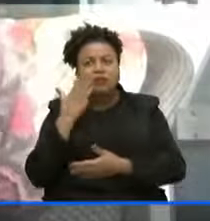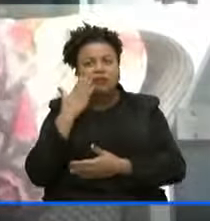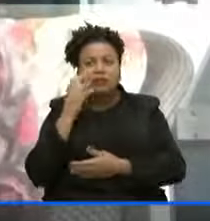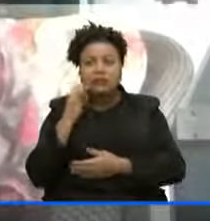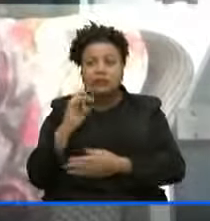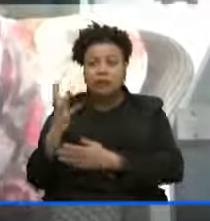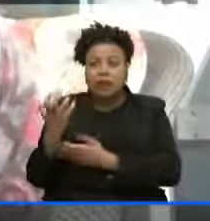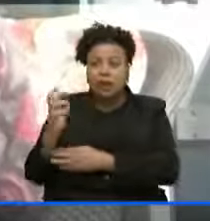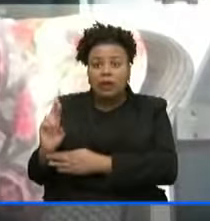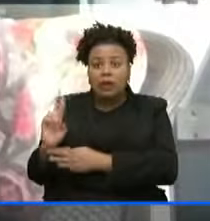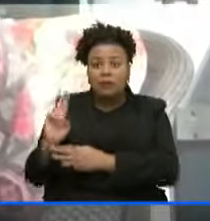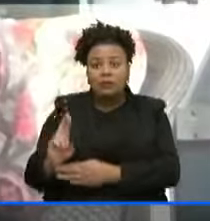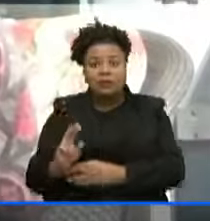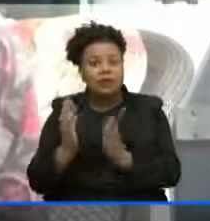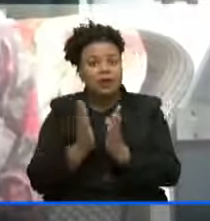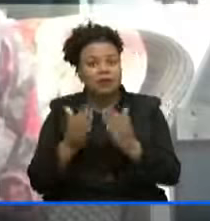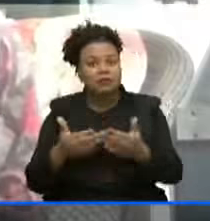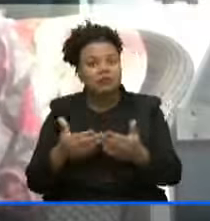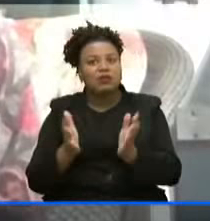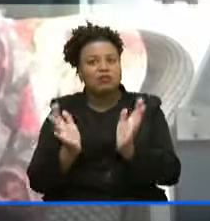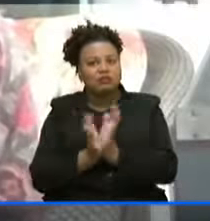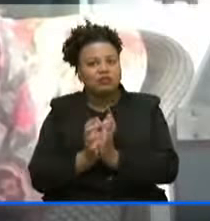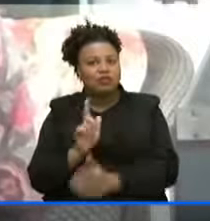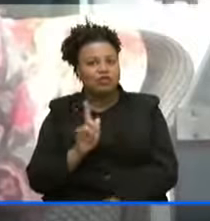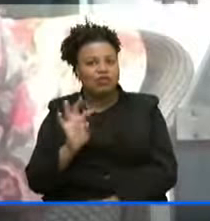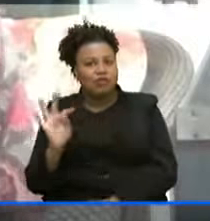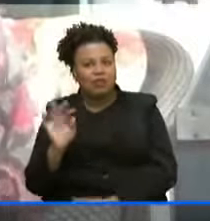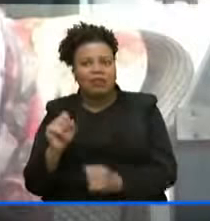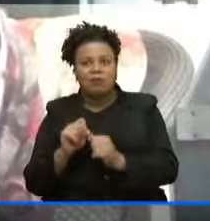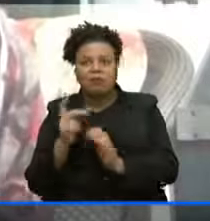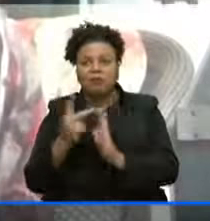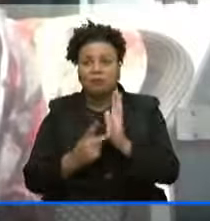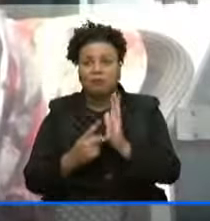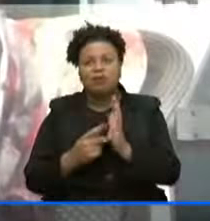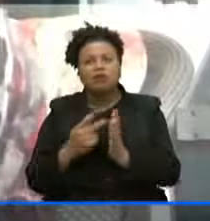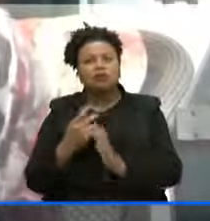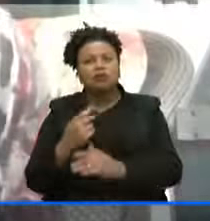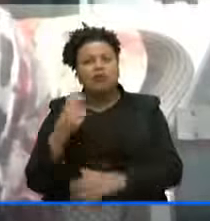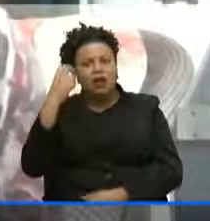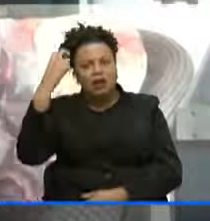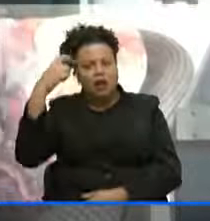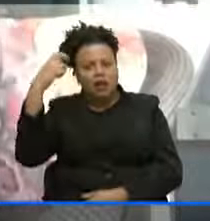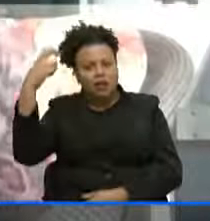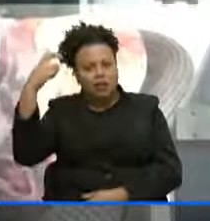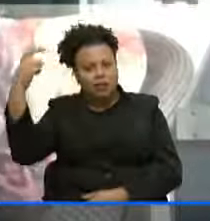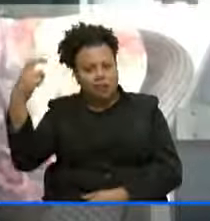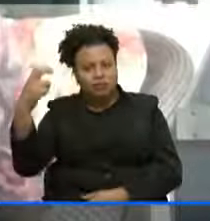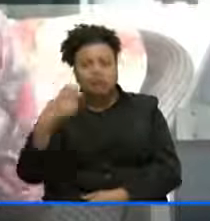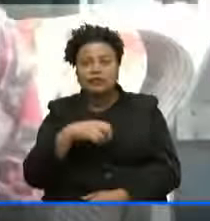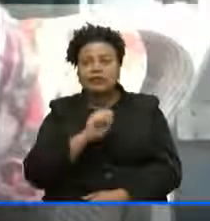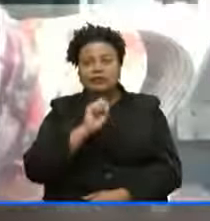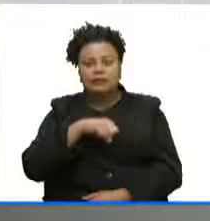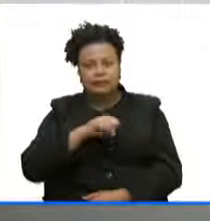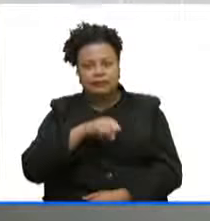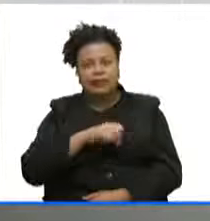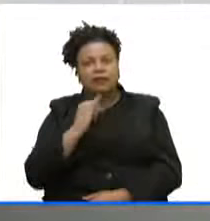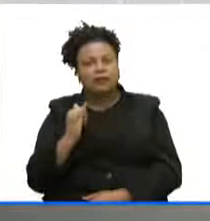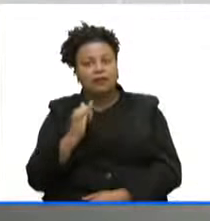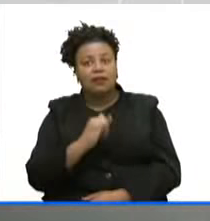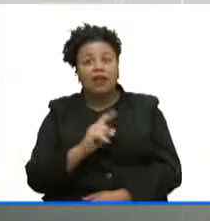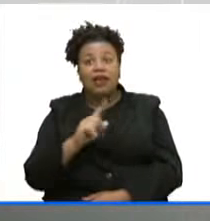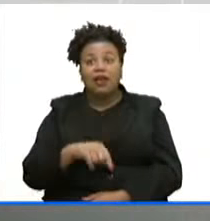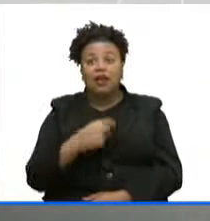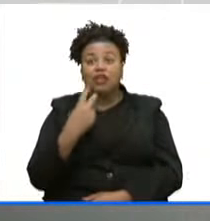nos representar nessa comissão para fazer o plano das altas habilidades. Sim, são